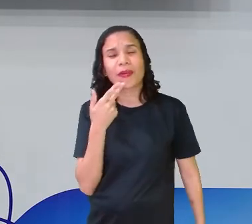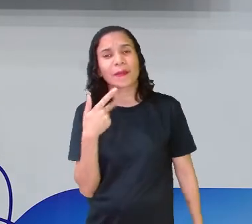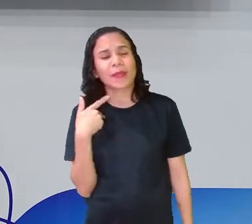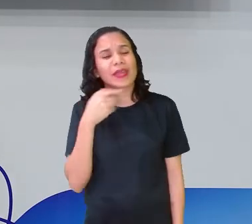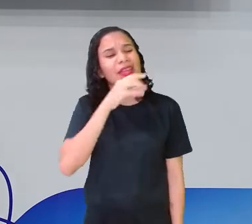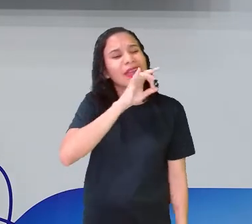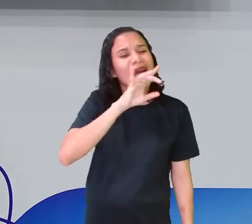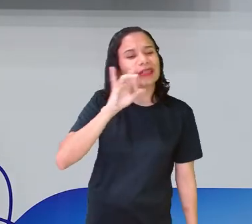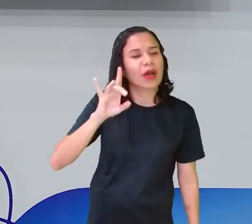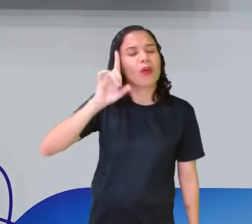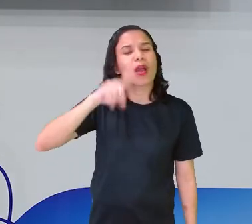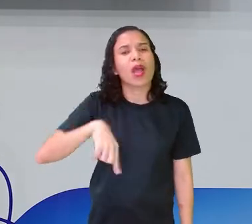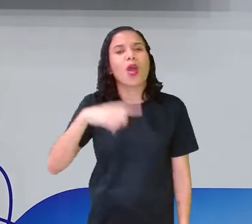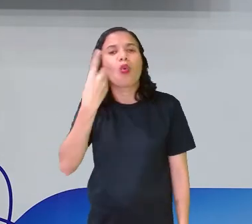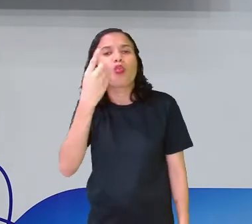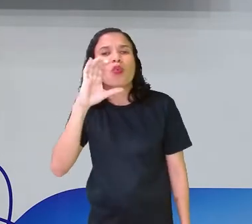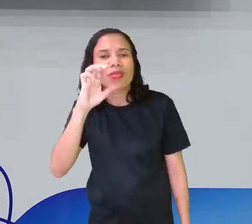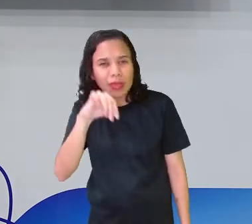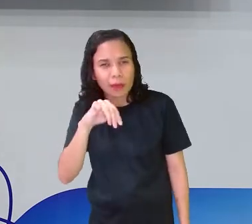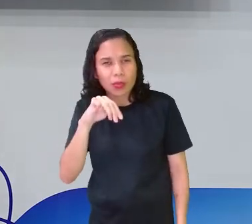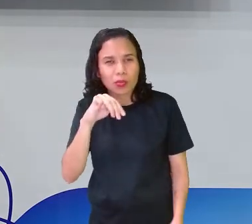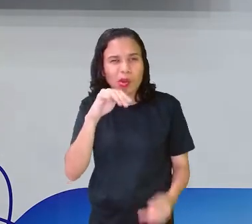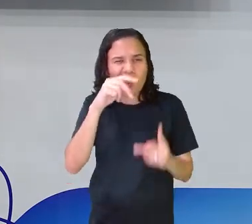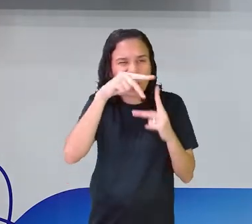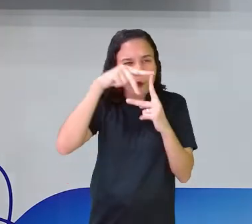dizendo que cada lado é 1 centímetro.